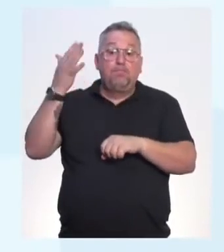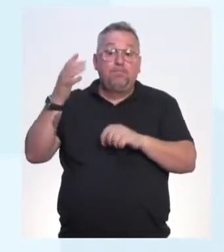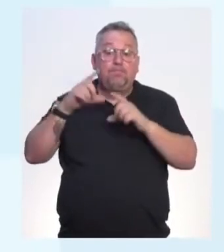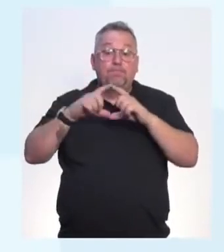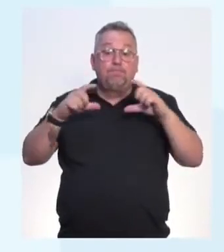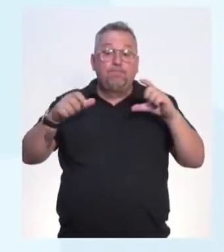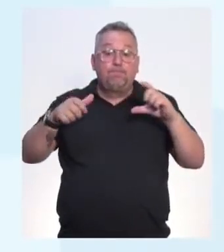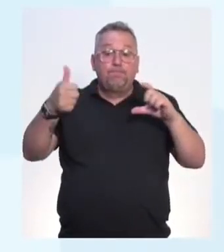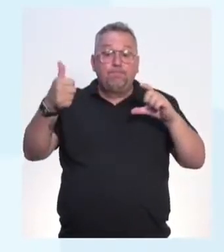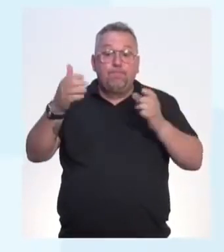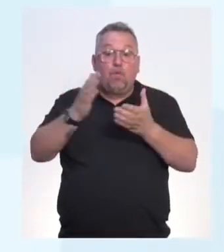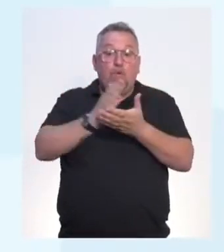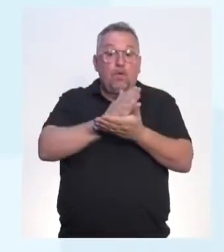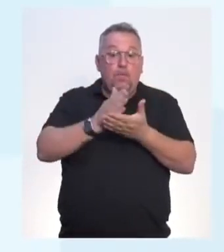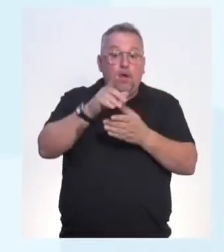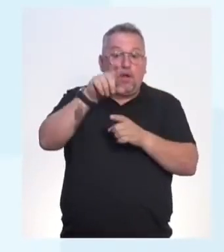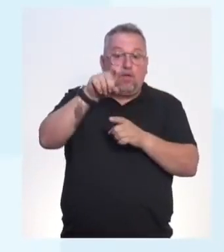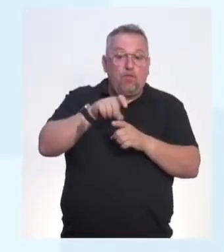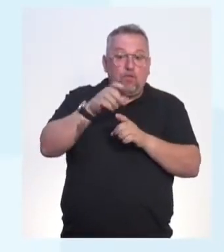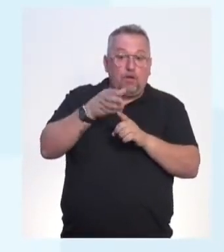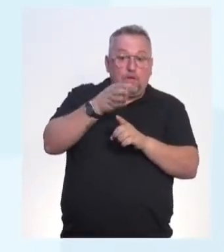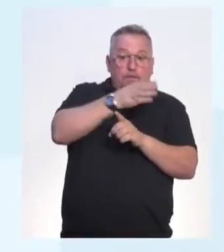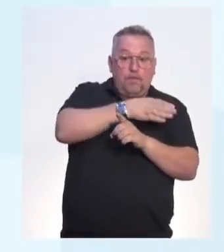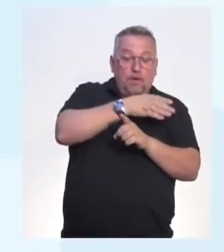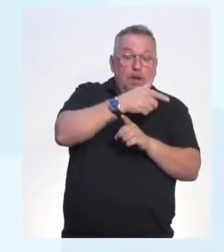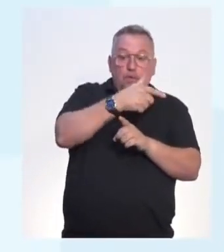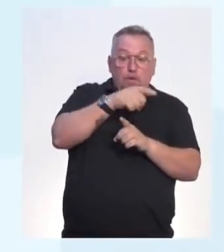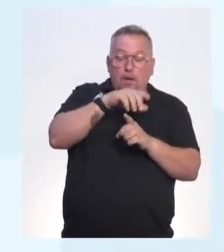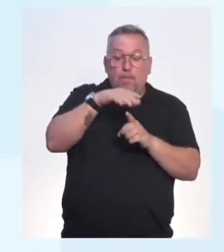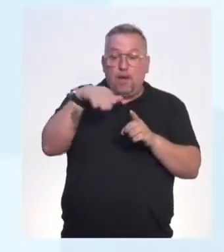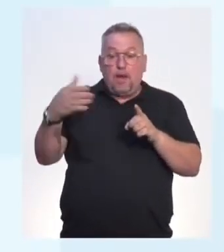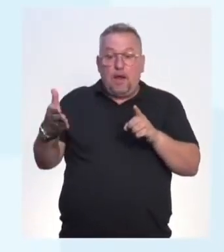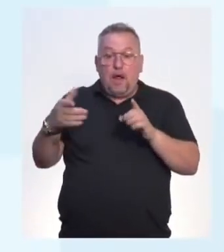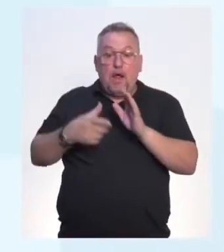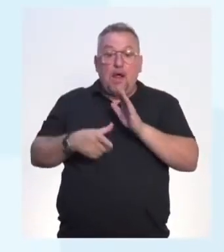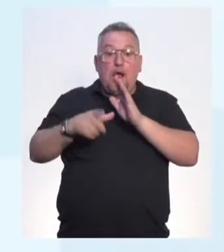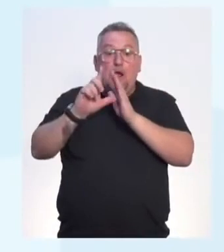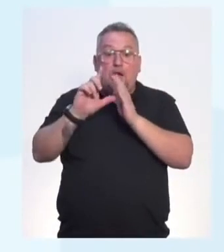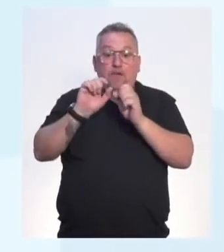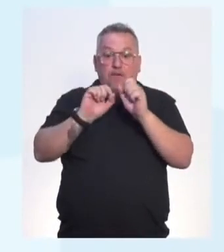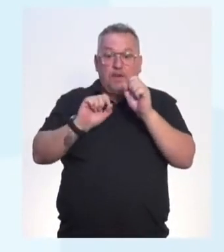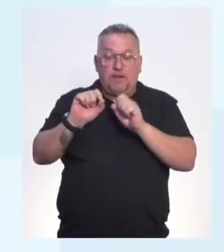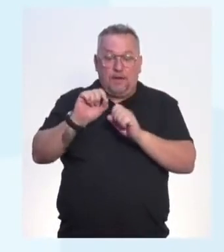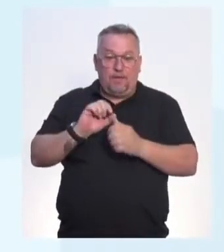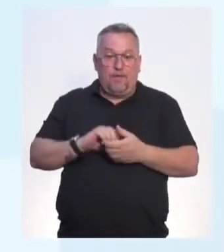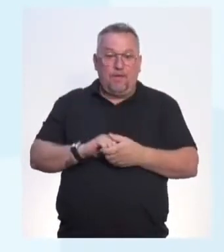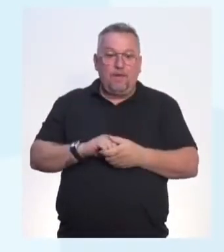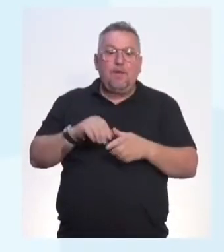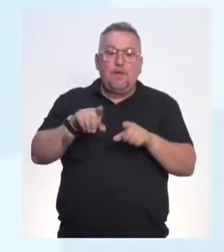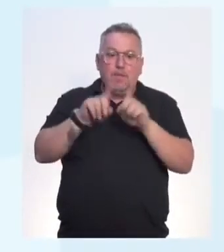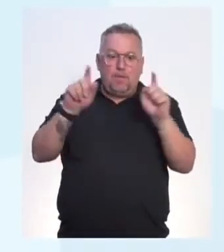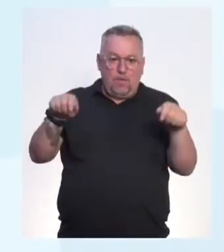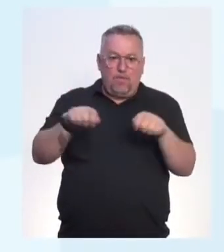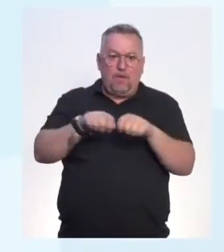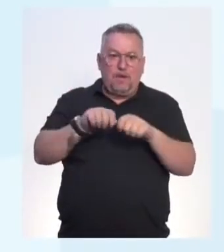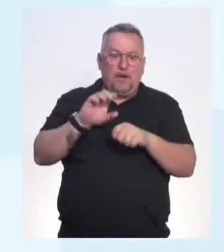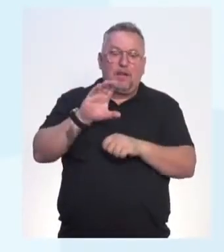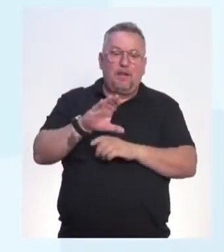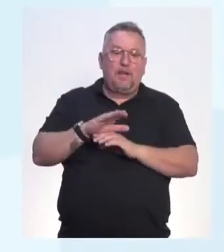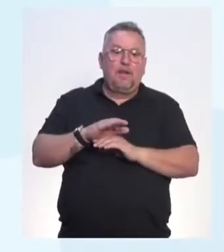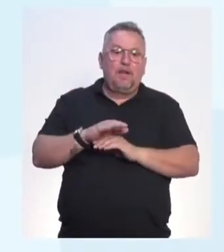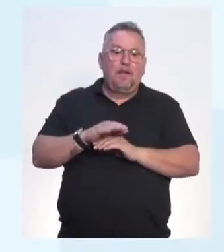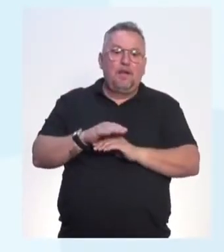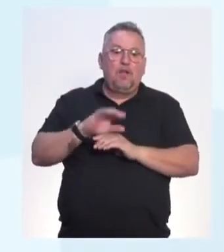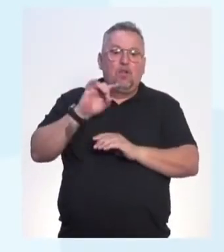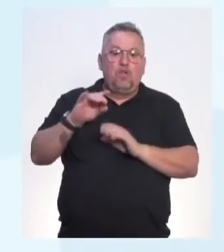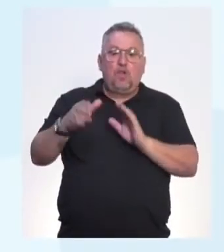equação, eu separei quem era x, quem tinha x e quem não tinha, antes de passar para o outro lado da equação. Também posso fazer isso, tá? Em vez de